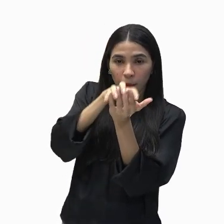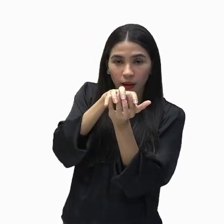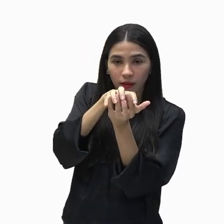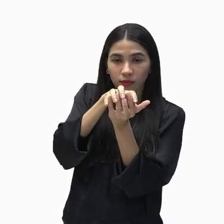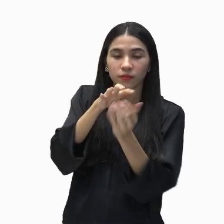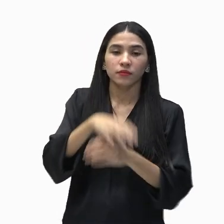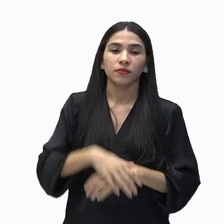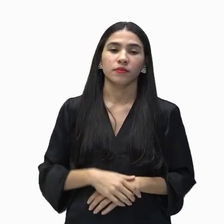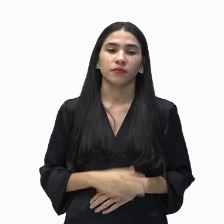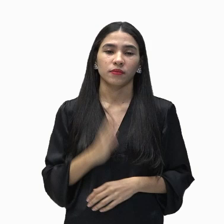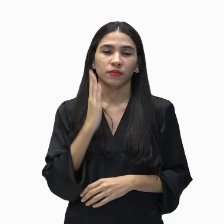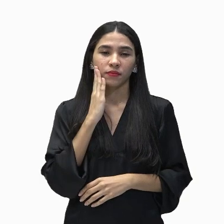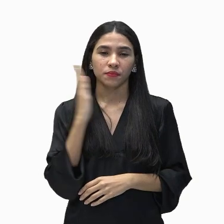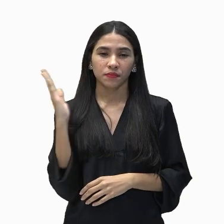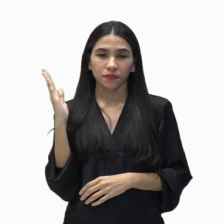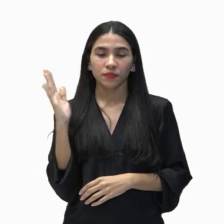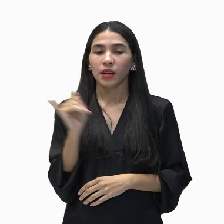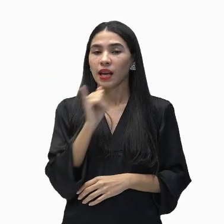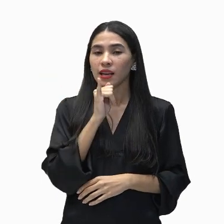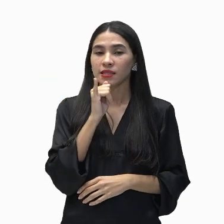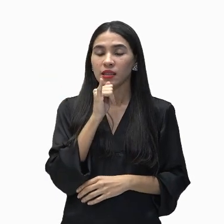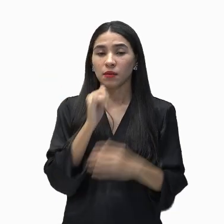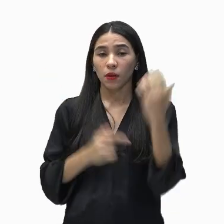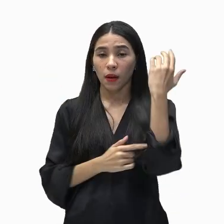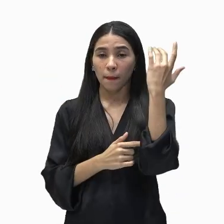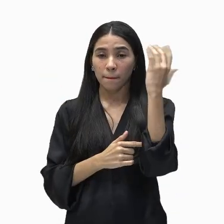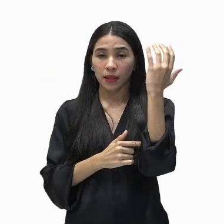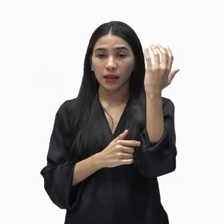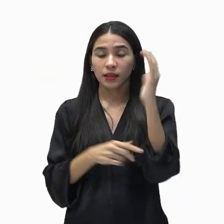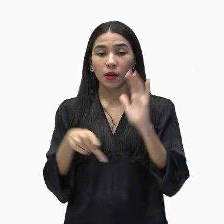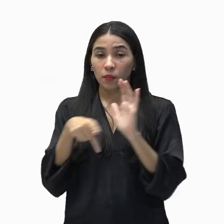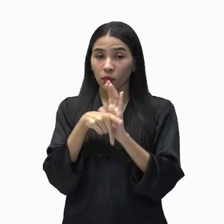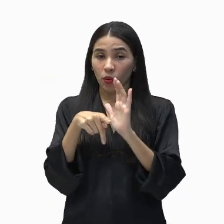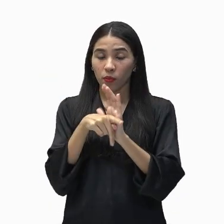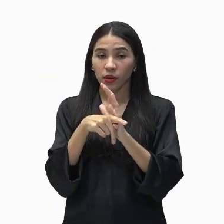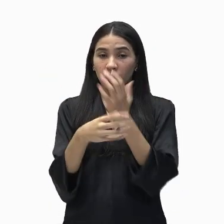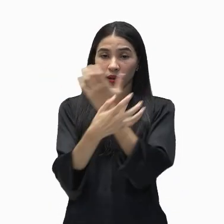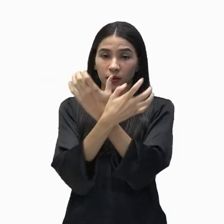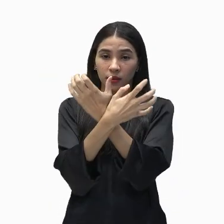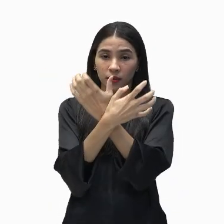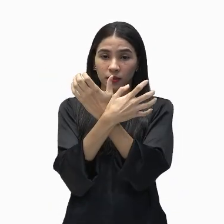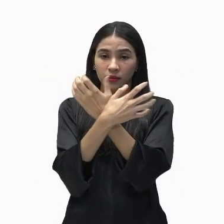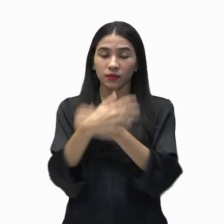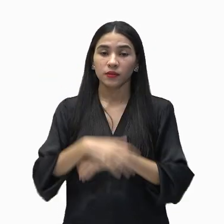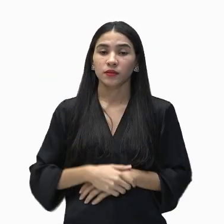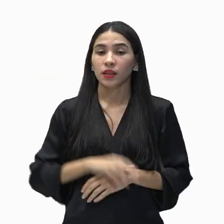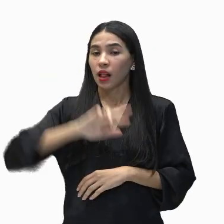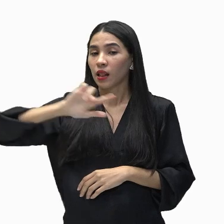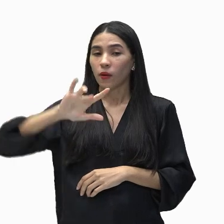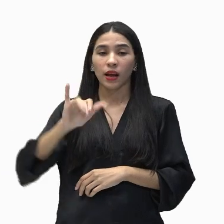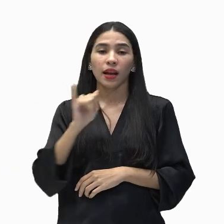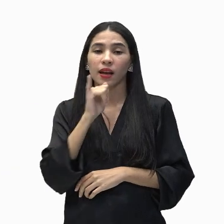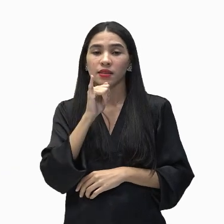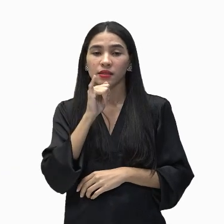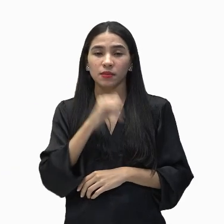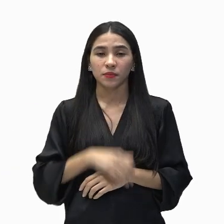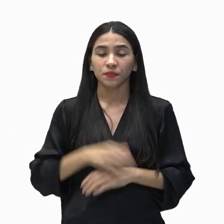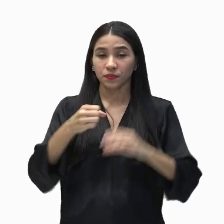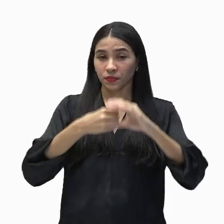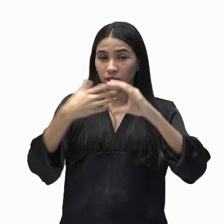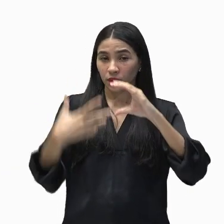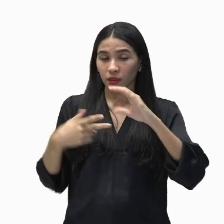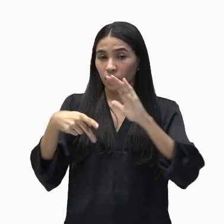para vocês um exemplo de uma planta, um indivíduo do reino das plantas, para dizer que não é uma